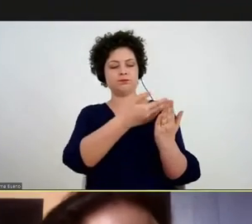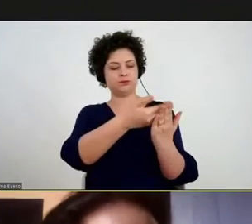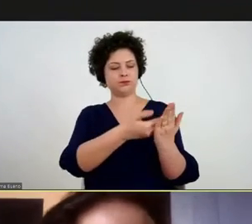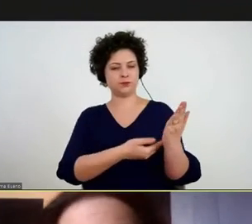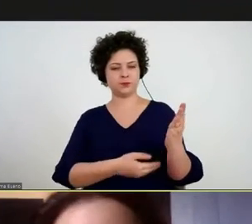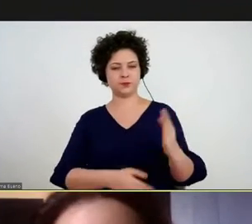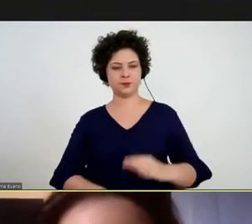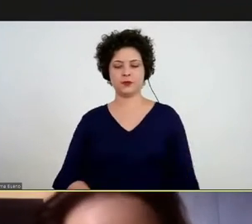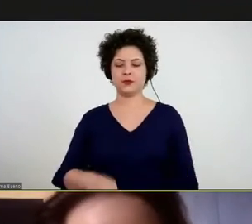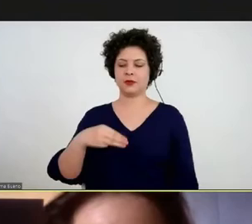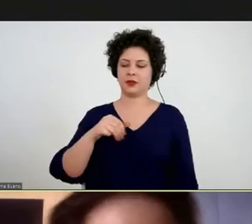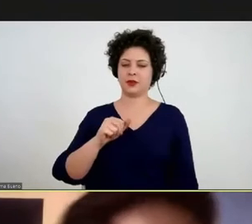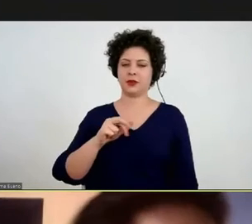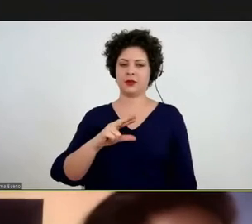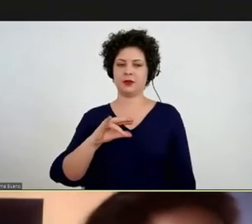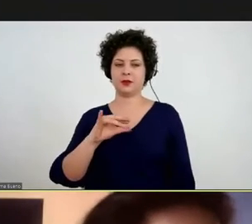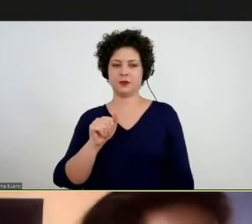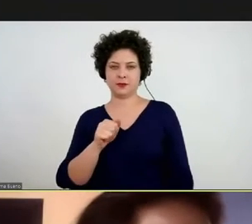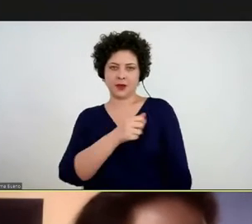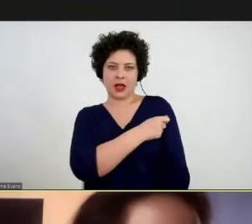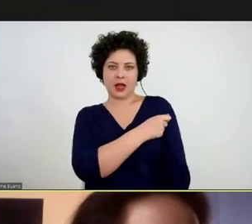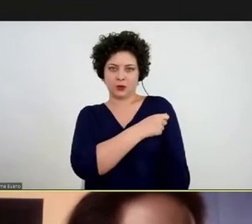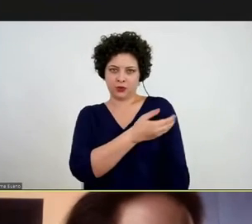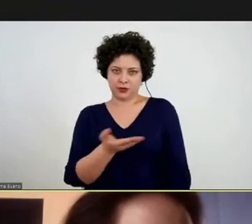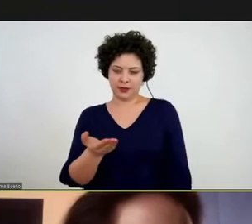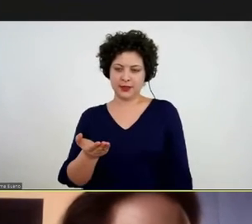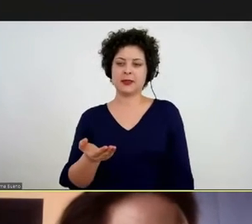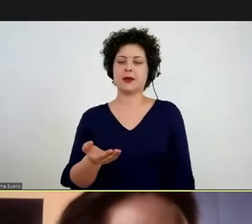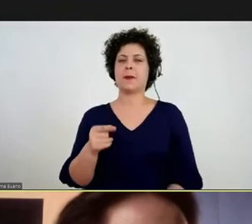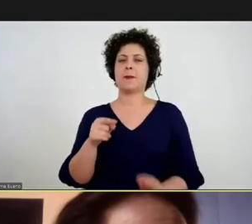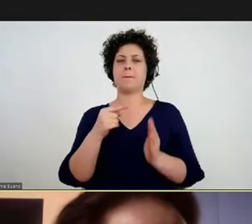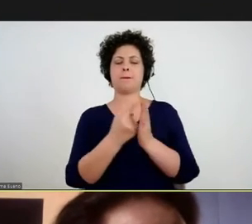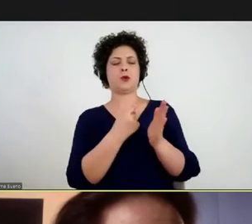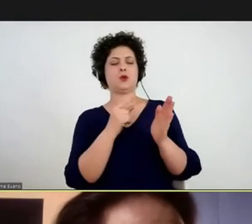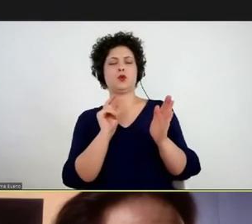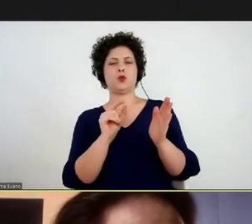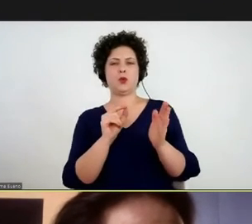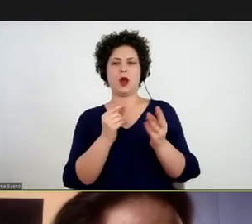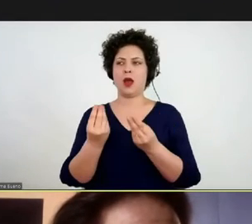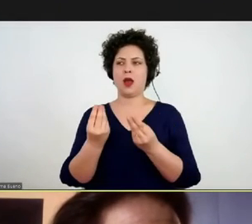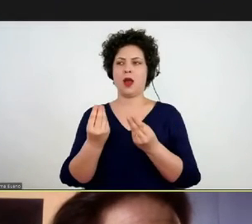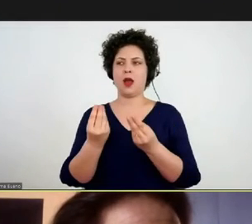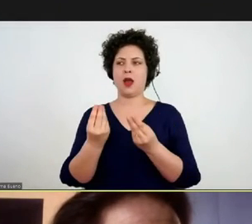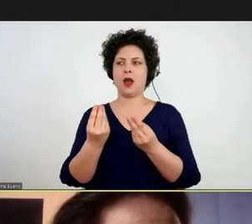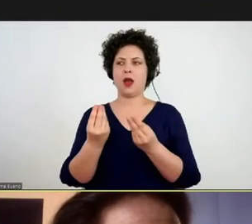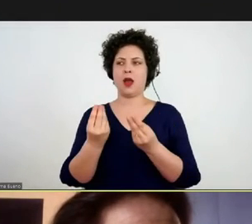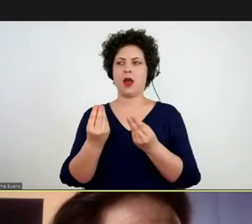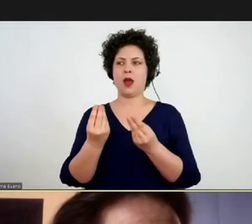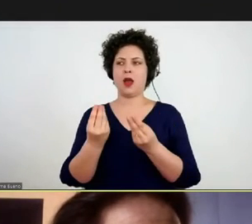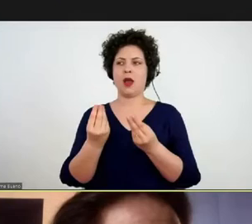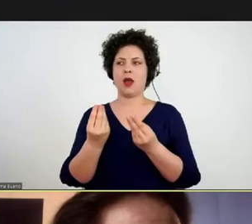A Márcia, a aluna de vocês de novo, ela pergunta como é que está a galeria da Capela Santa